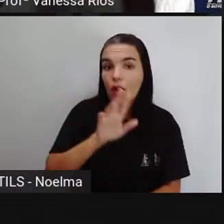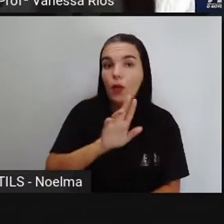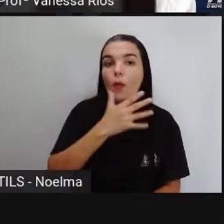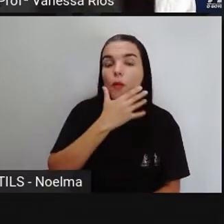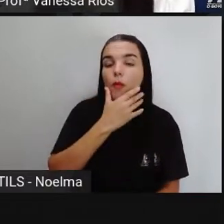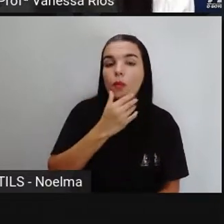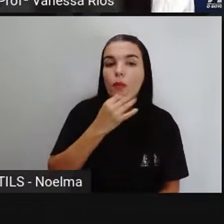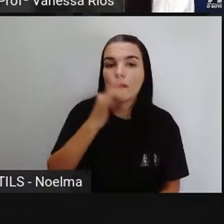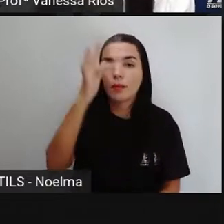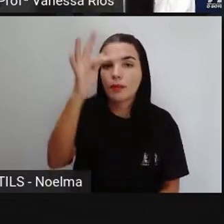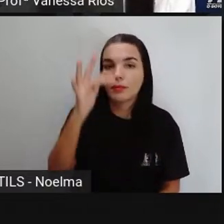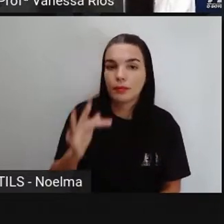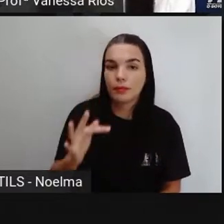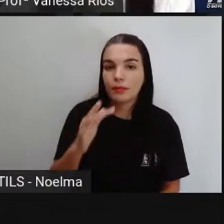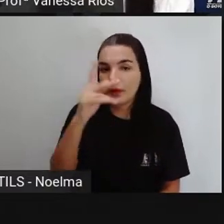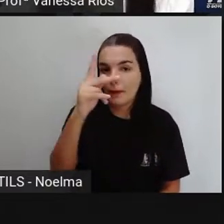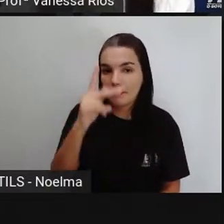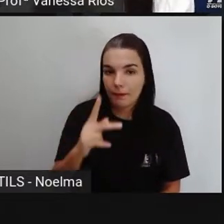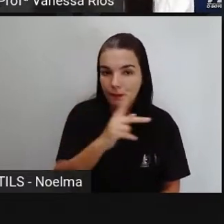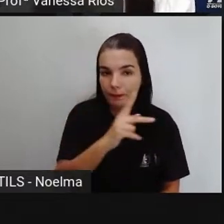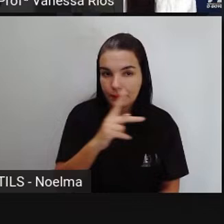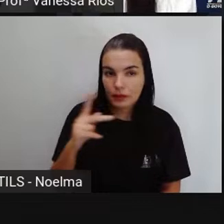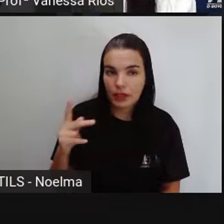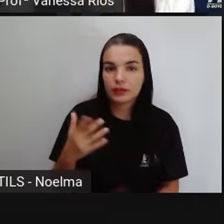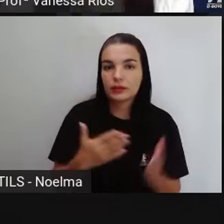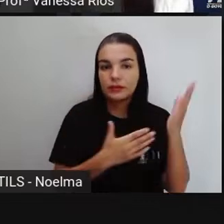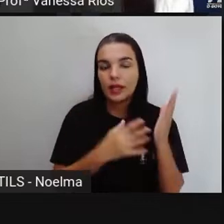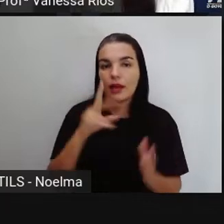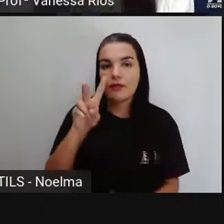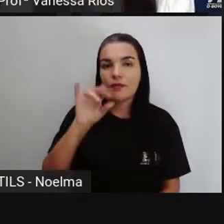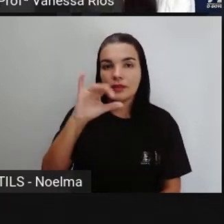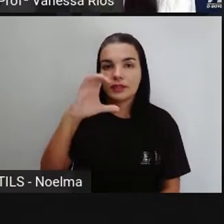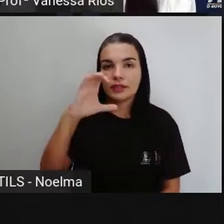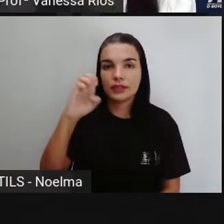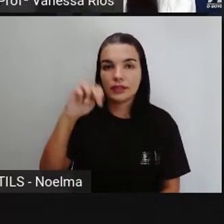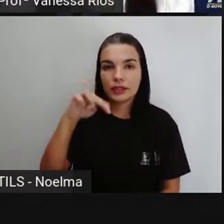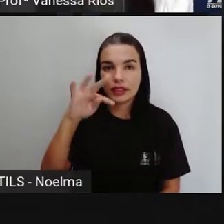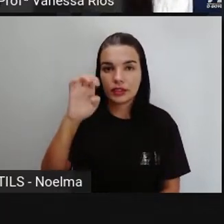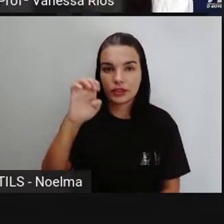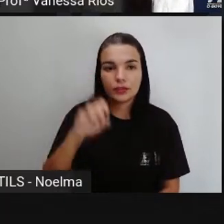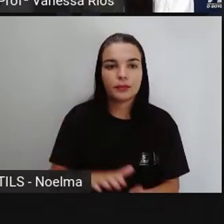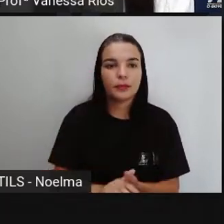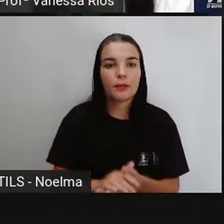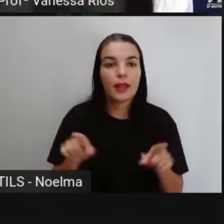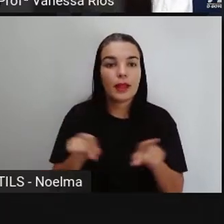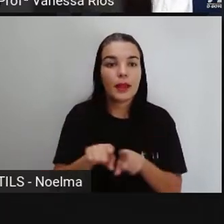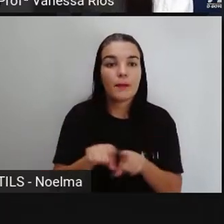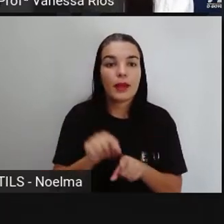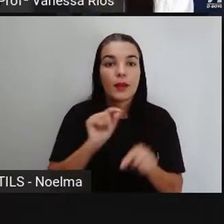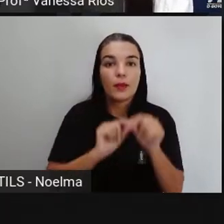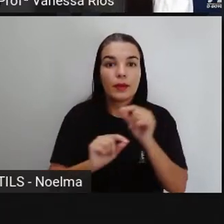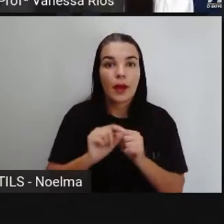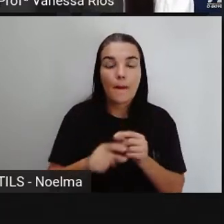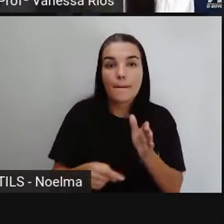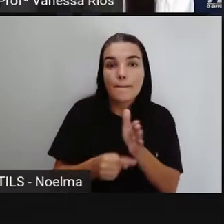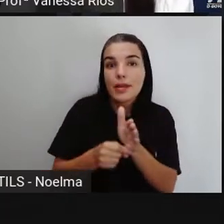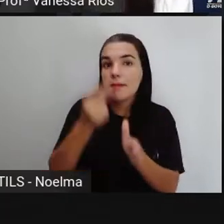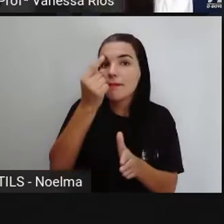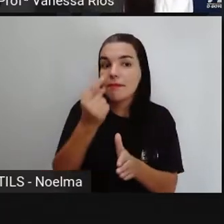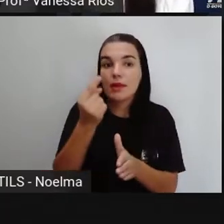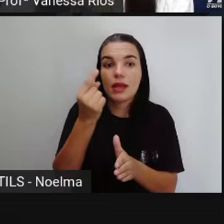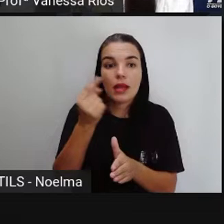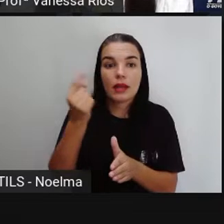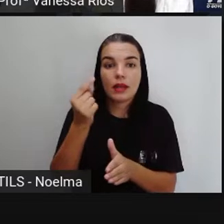do Salvador. Lugar da primeira faculdade de medicina do país, a Faculdade de Medicina